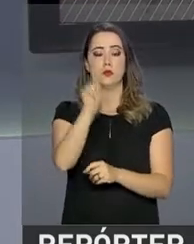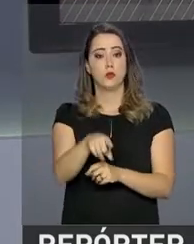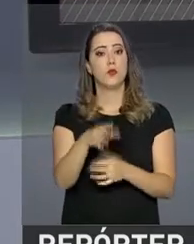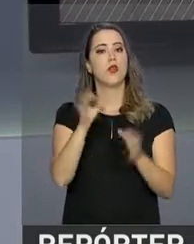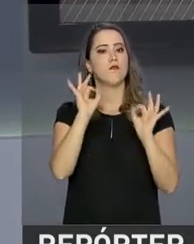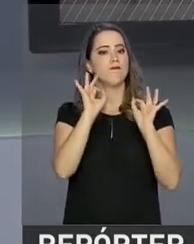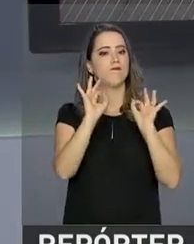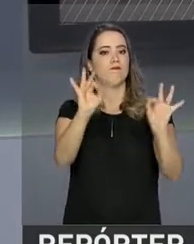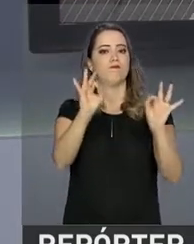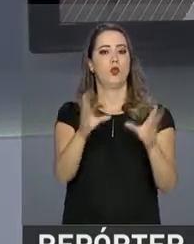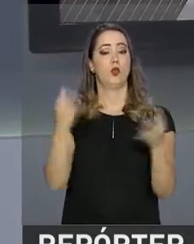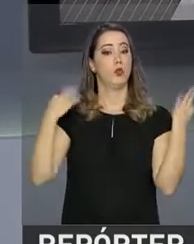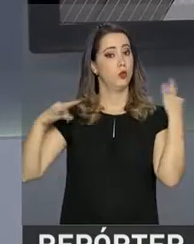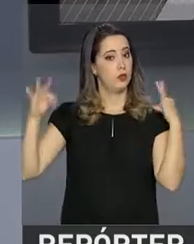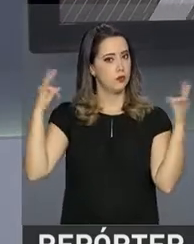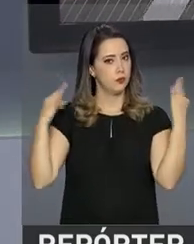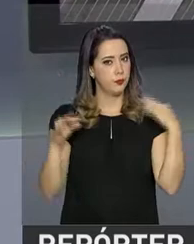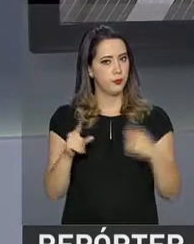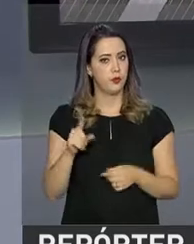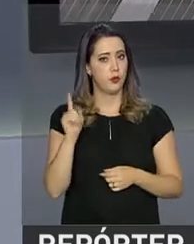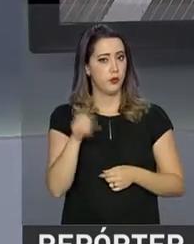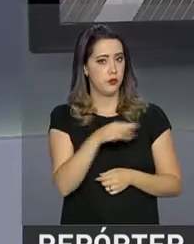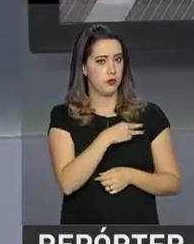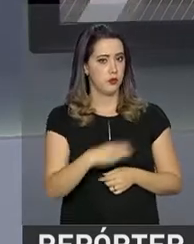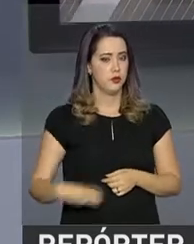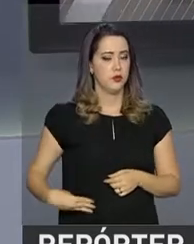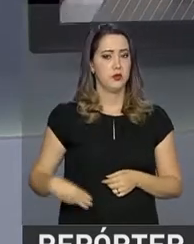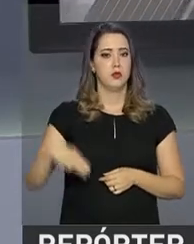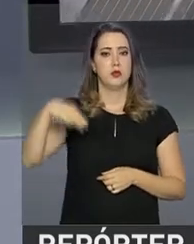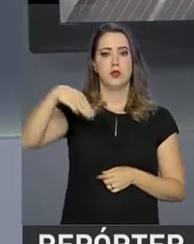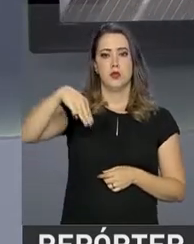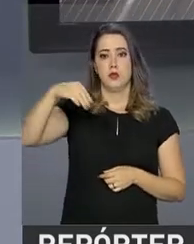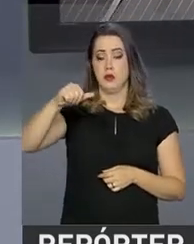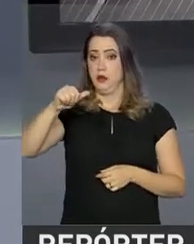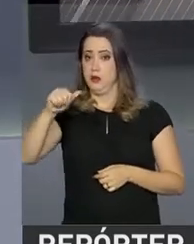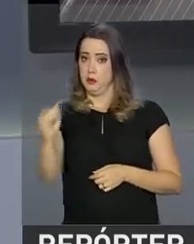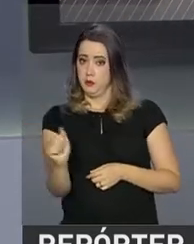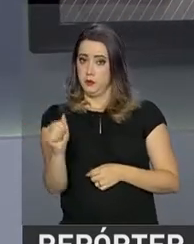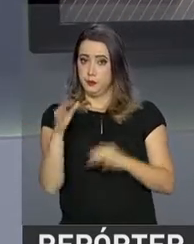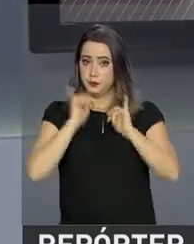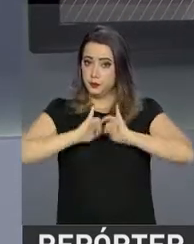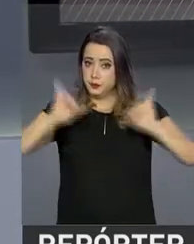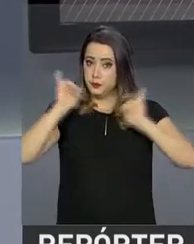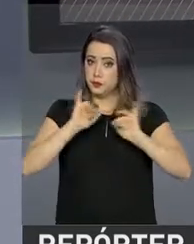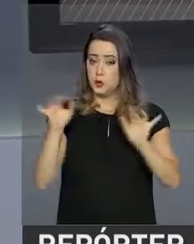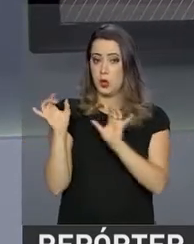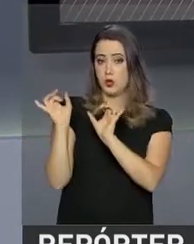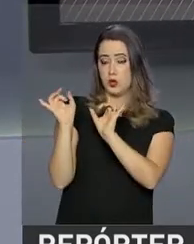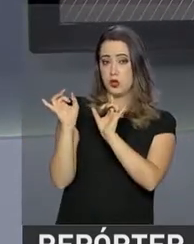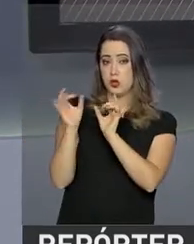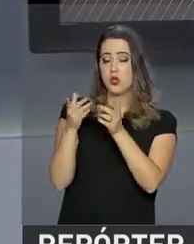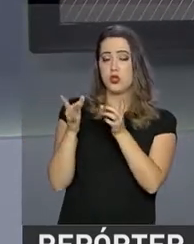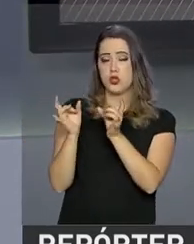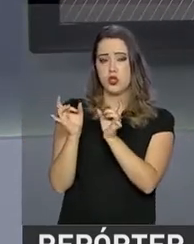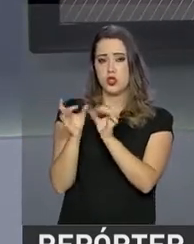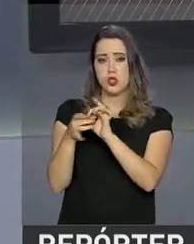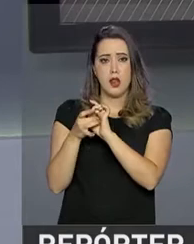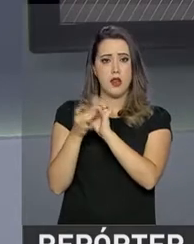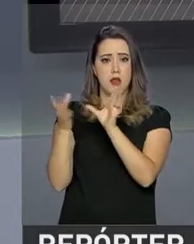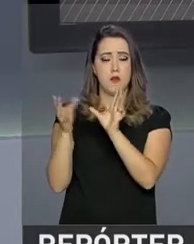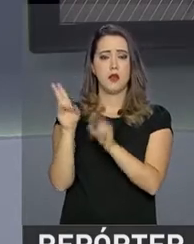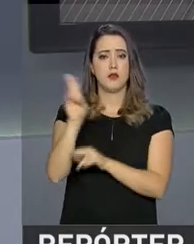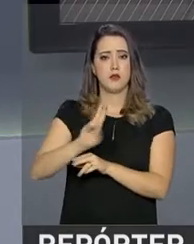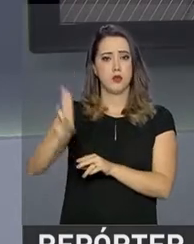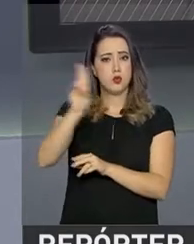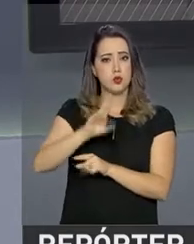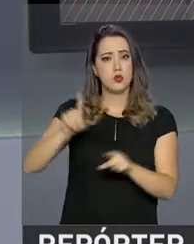modo sustentável do turismo o ministério do meio ambiente lançou hoje processo de concessão de serviços de uso público